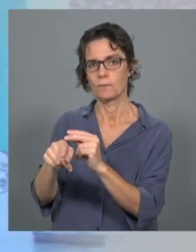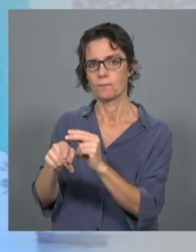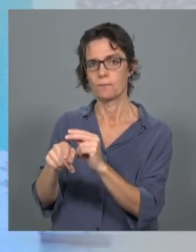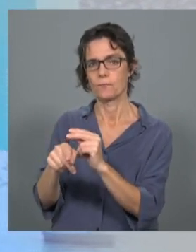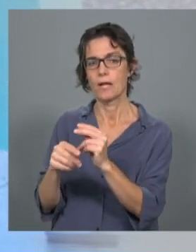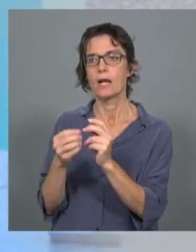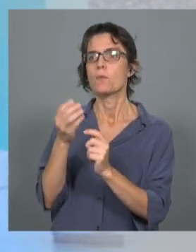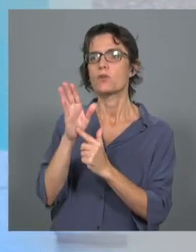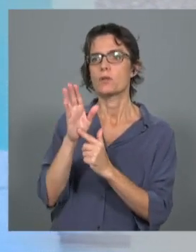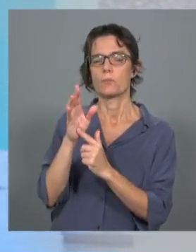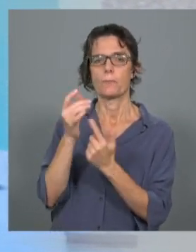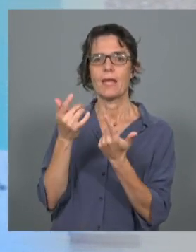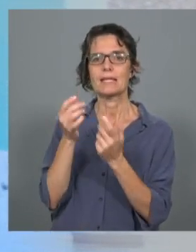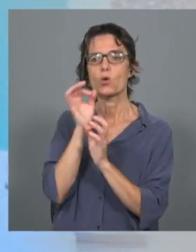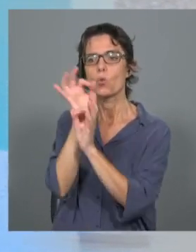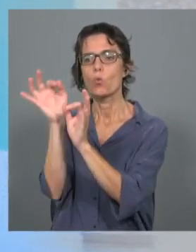uma ecologia integral,